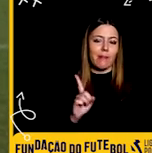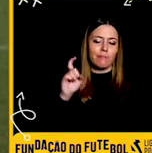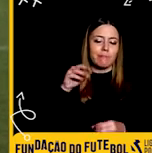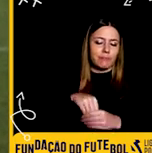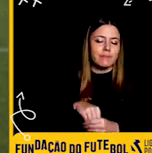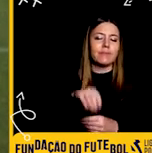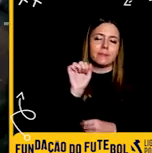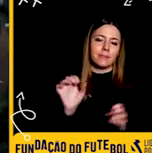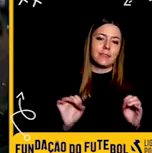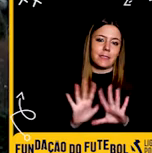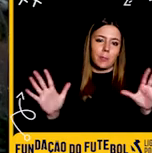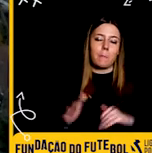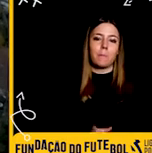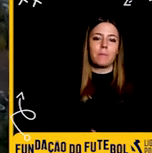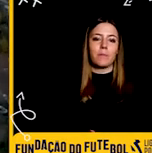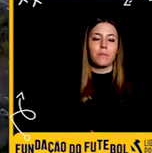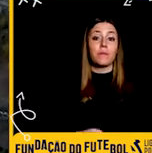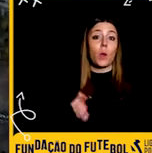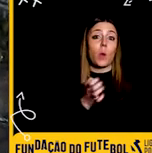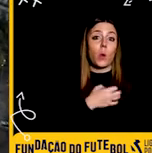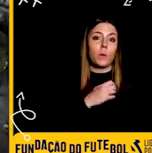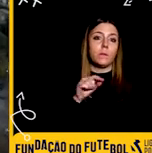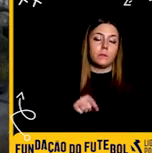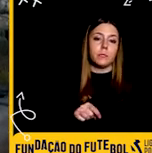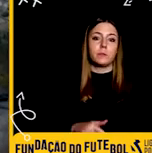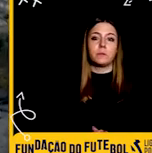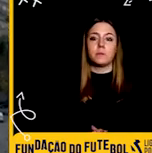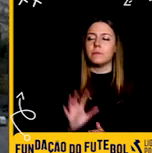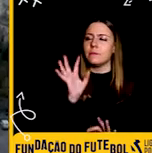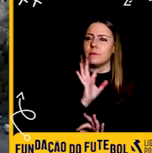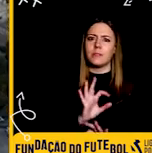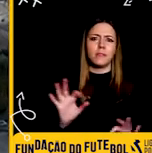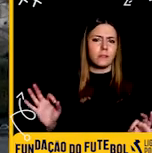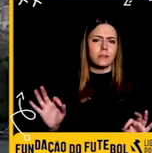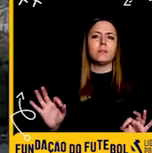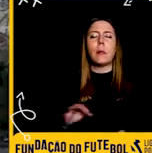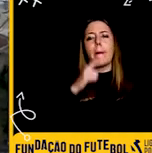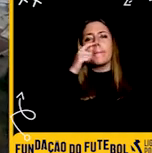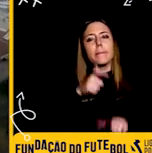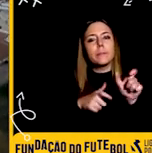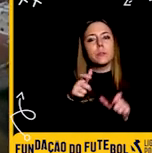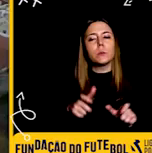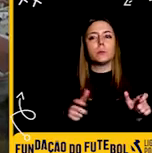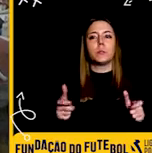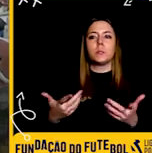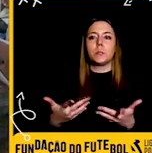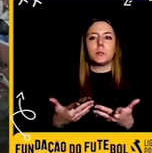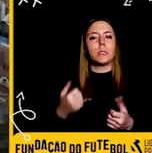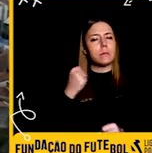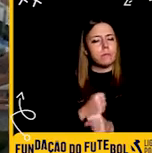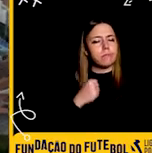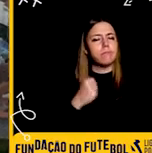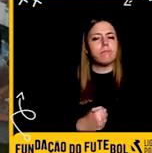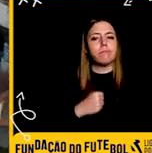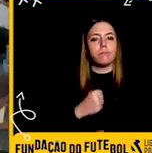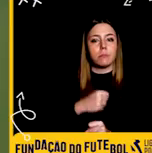Sim, é um clube da cidade, é um clube fantástico, fabuloso, com pessoas